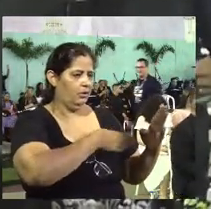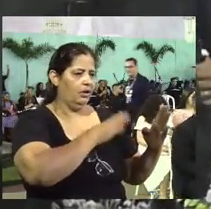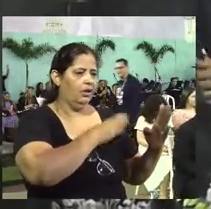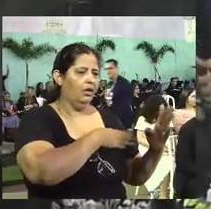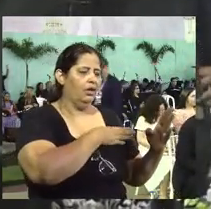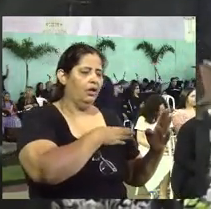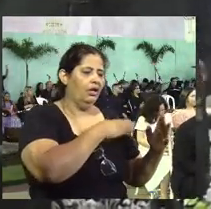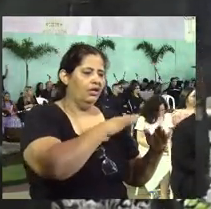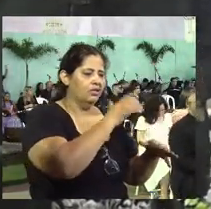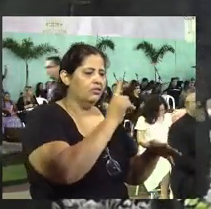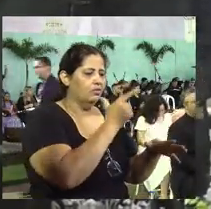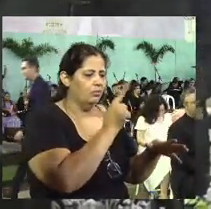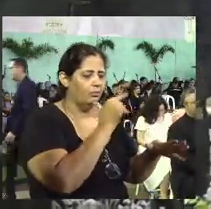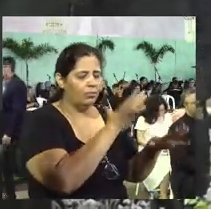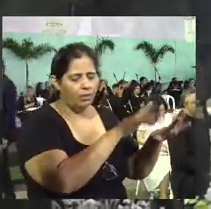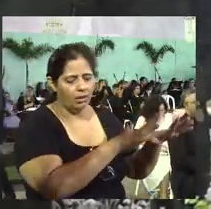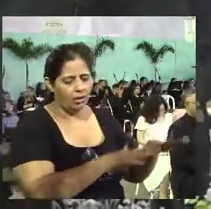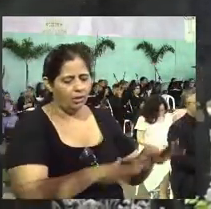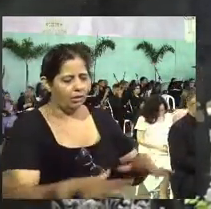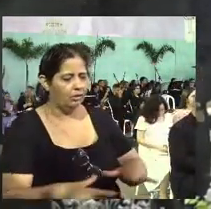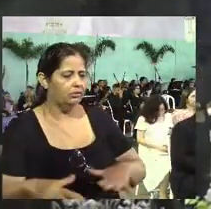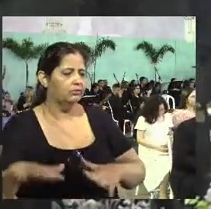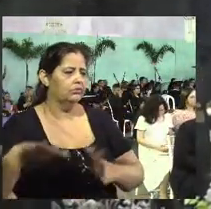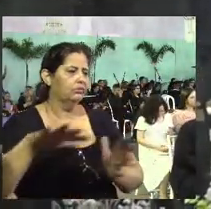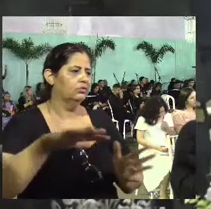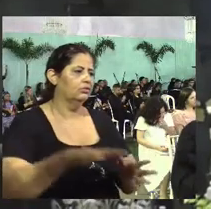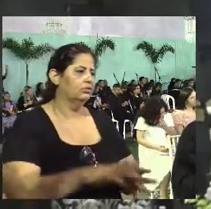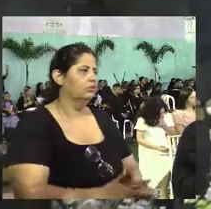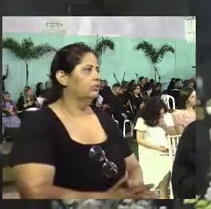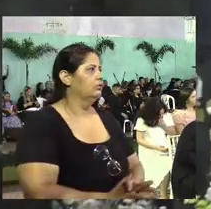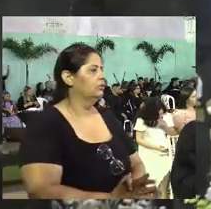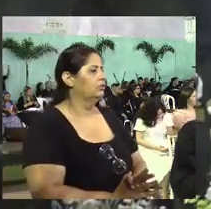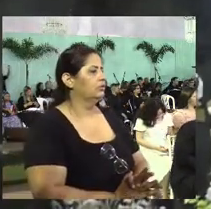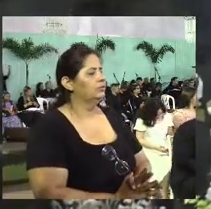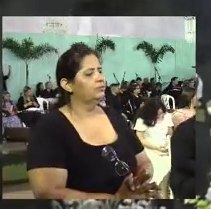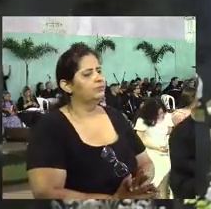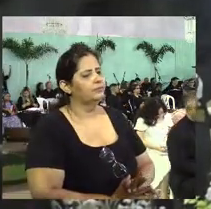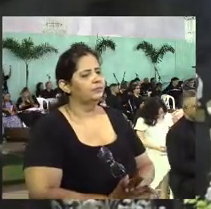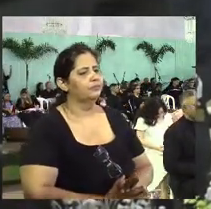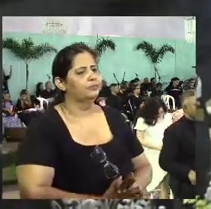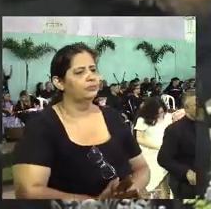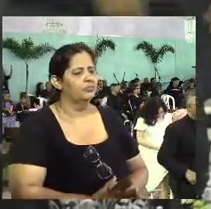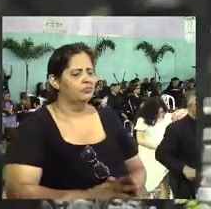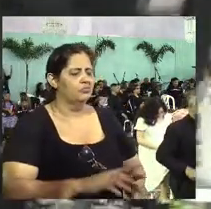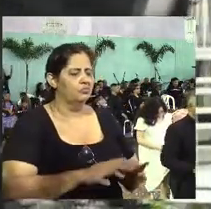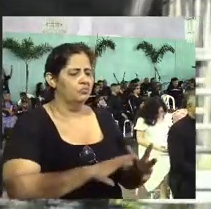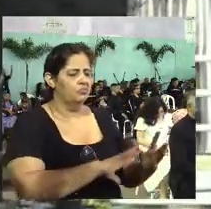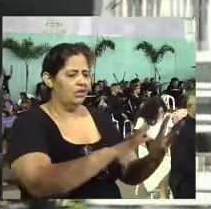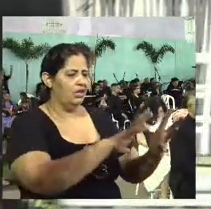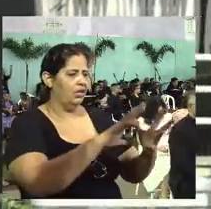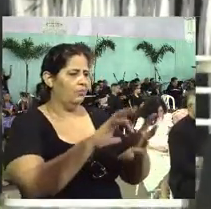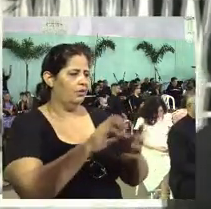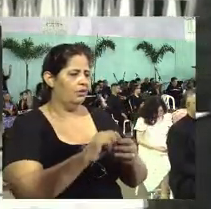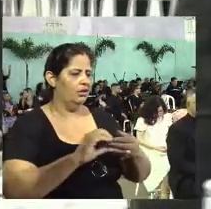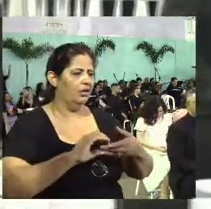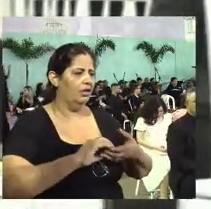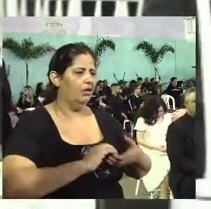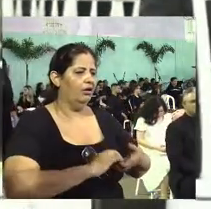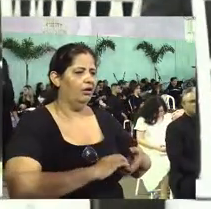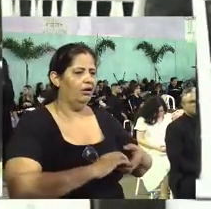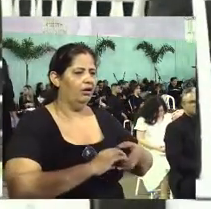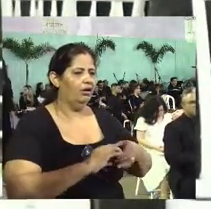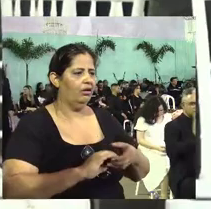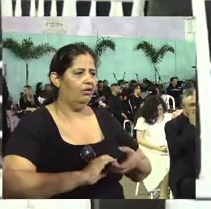se o pai isso vai vir a tu o